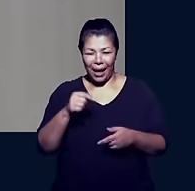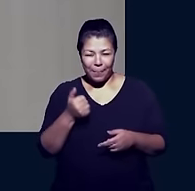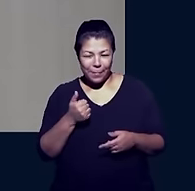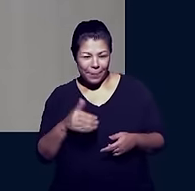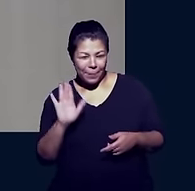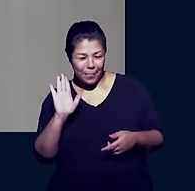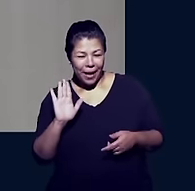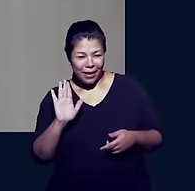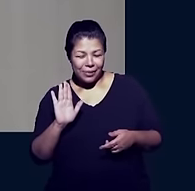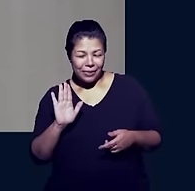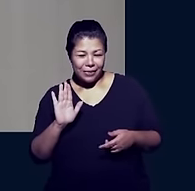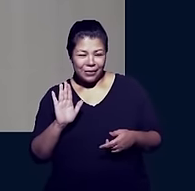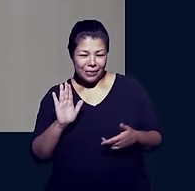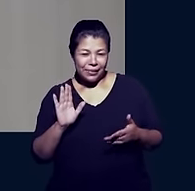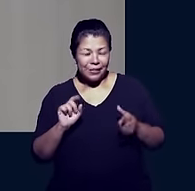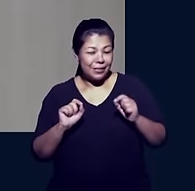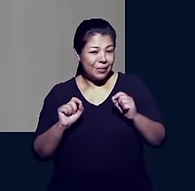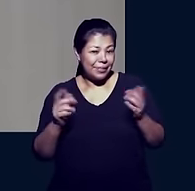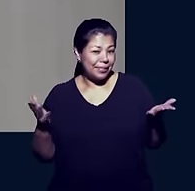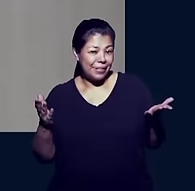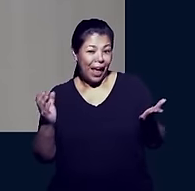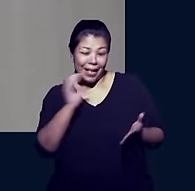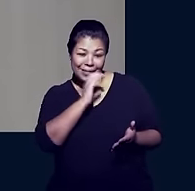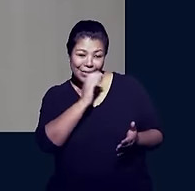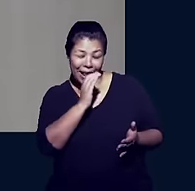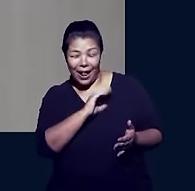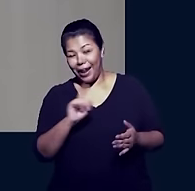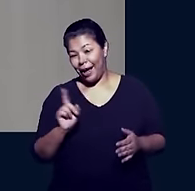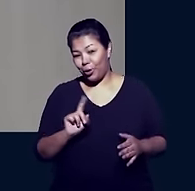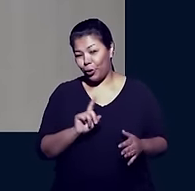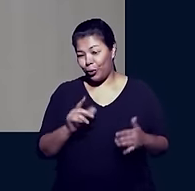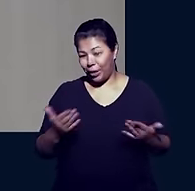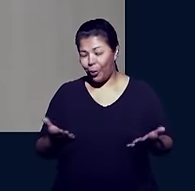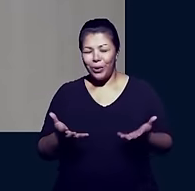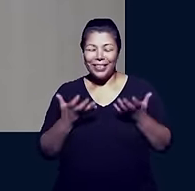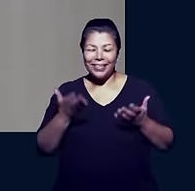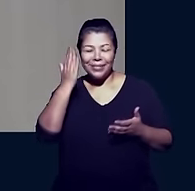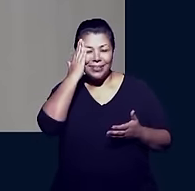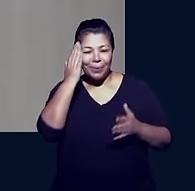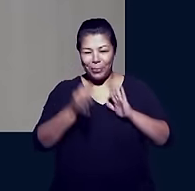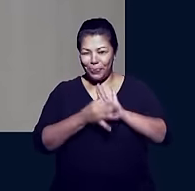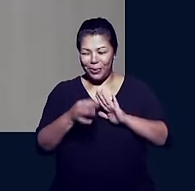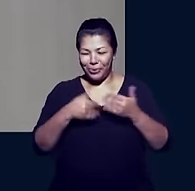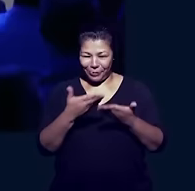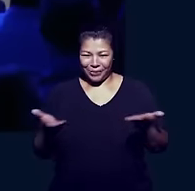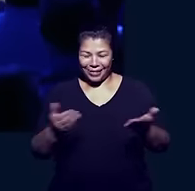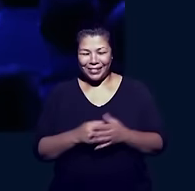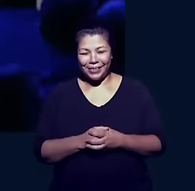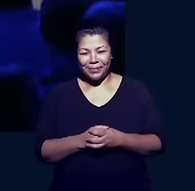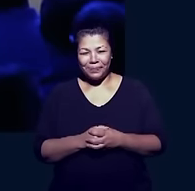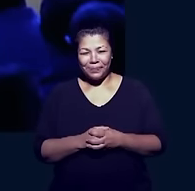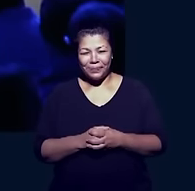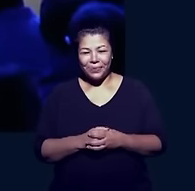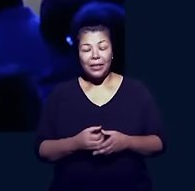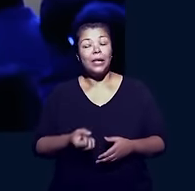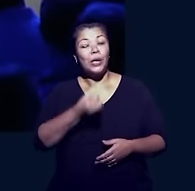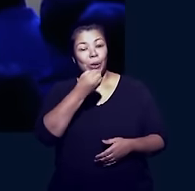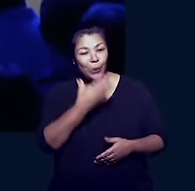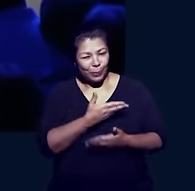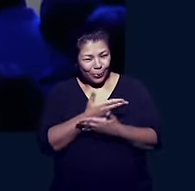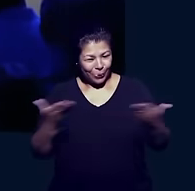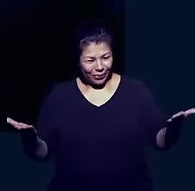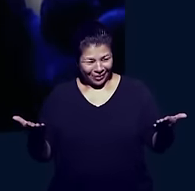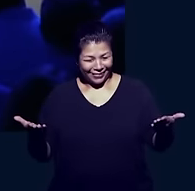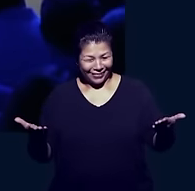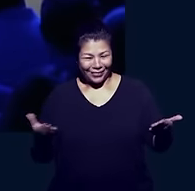frente por conta disso ou não Então queria ouvir a opinião de vocês por favor bom antes de mais nada boa tarde a todos boa tarde Fabi Boa